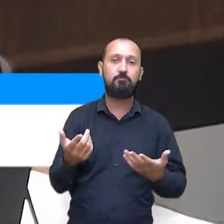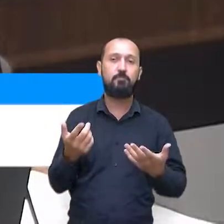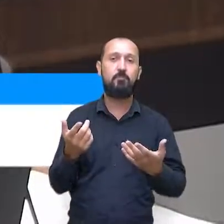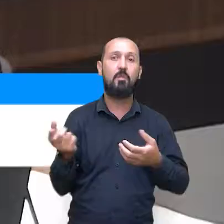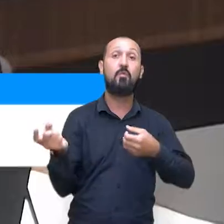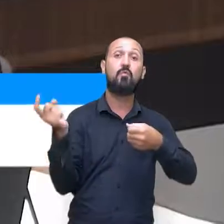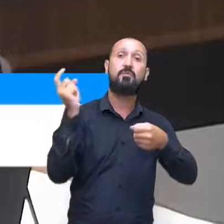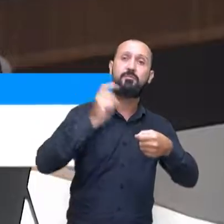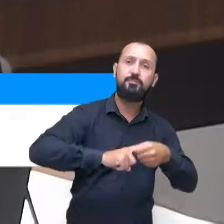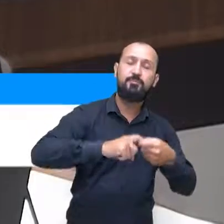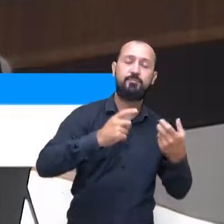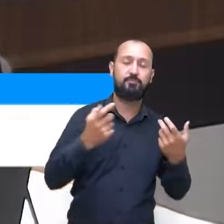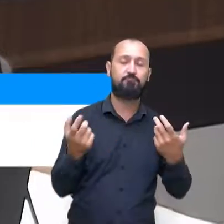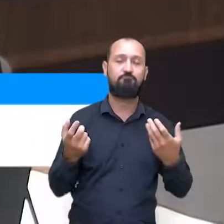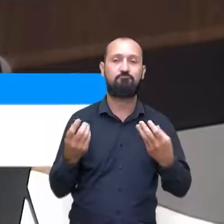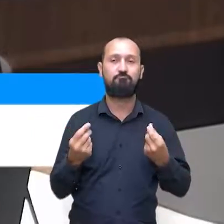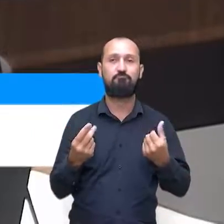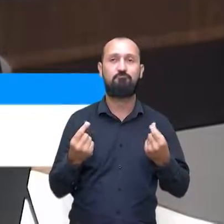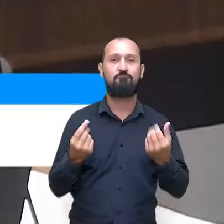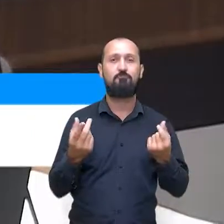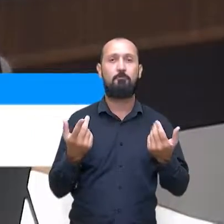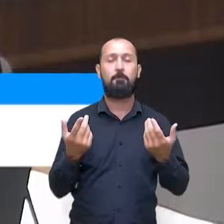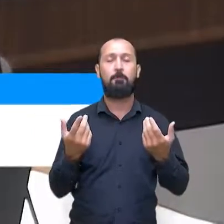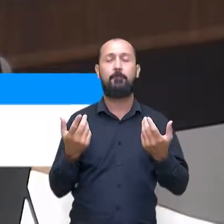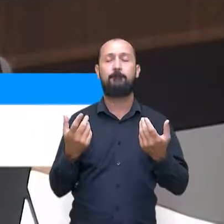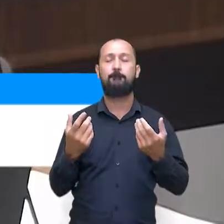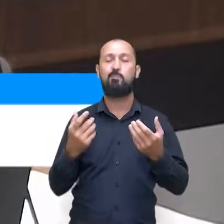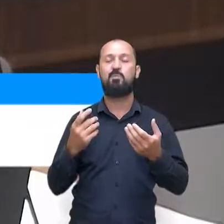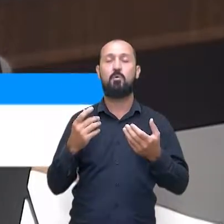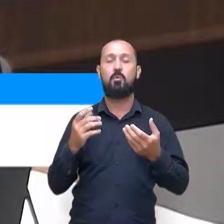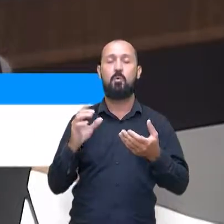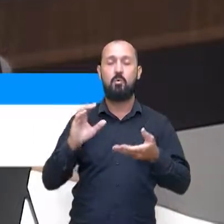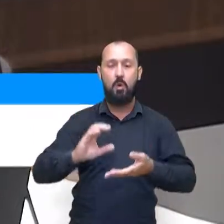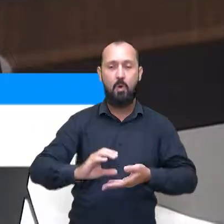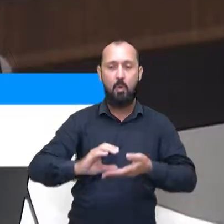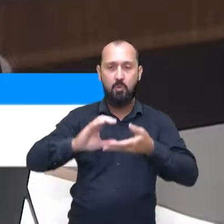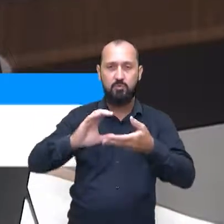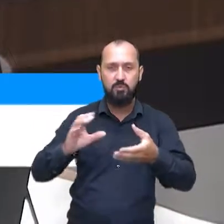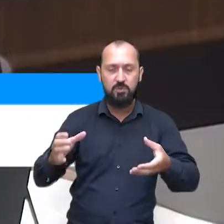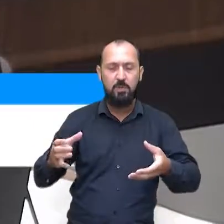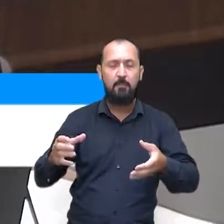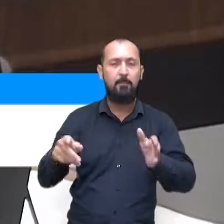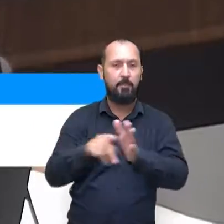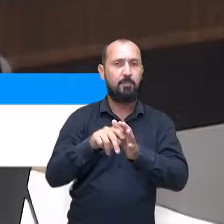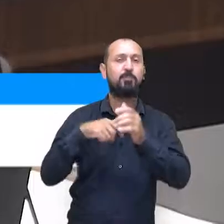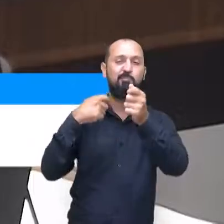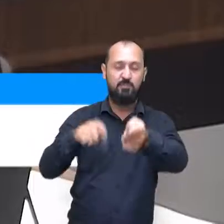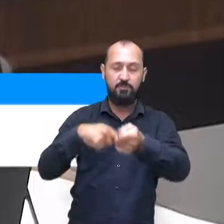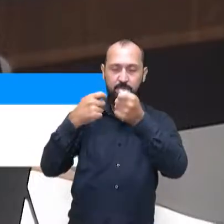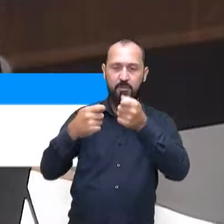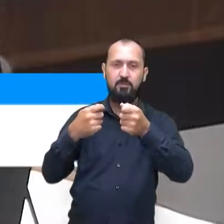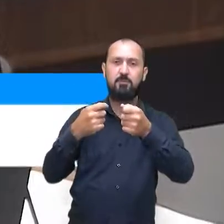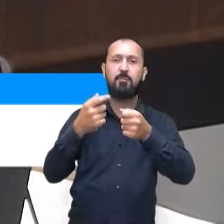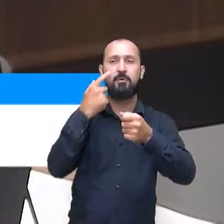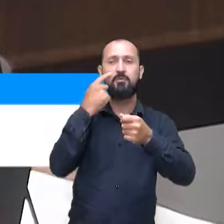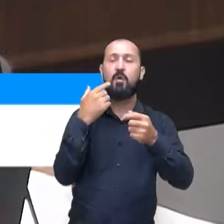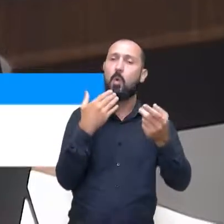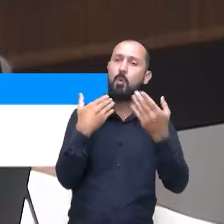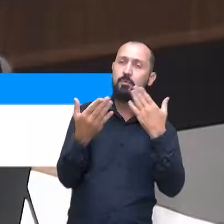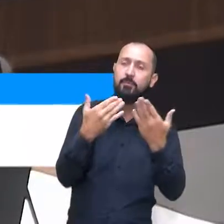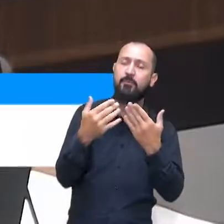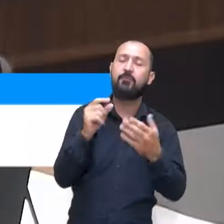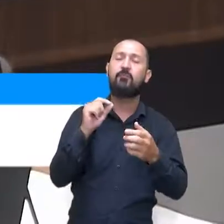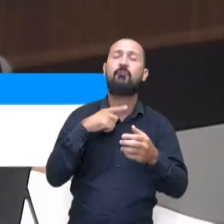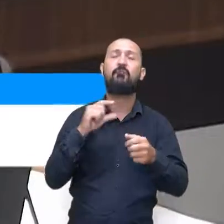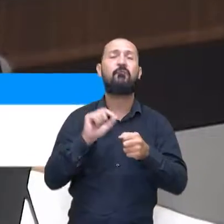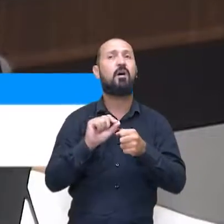essa oportunidade, deputada Marildo, para que a gente possa estar reativando, né? Ele possa estar reativando o Compesca